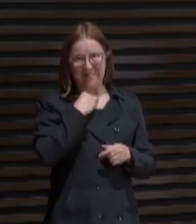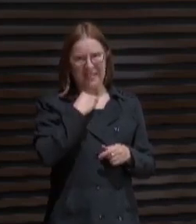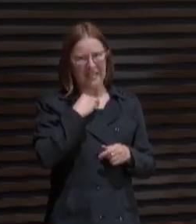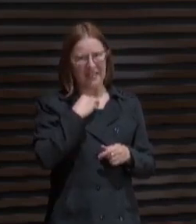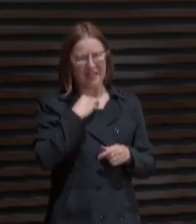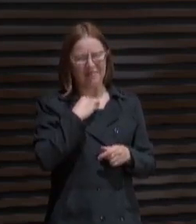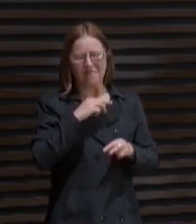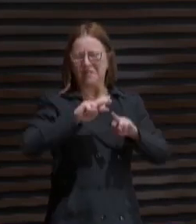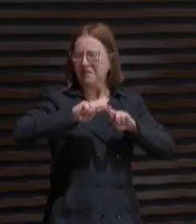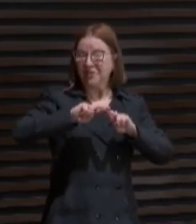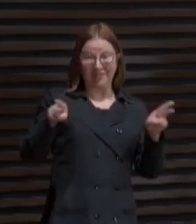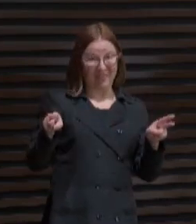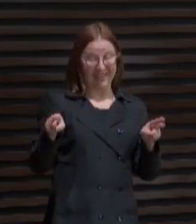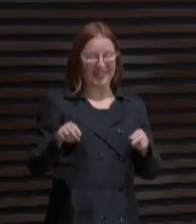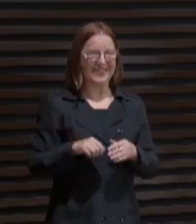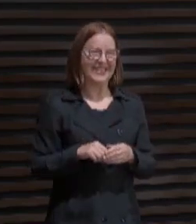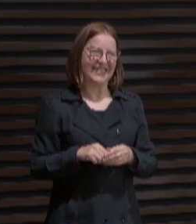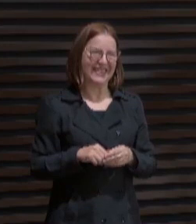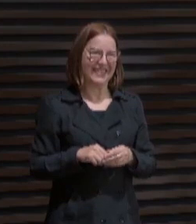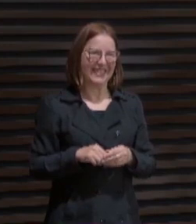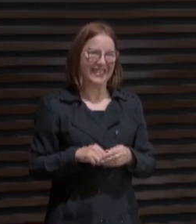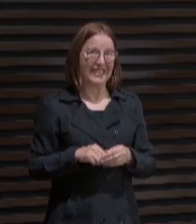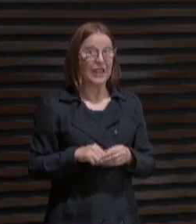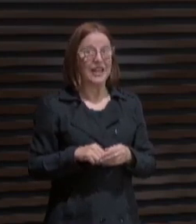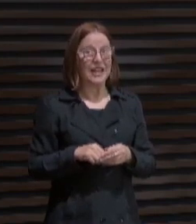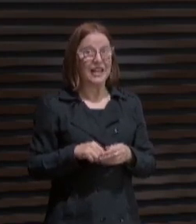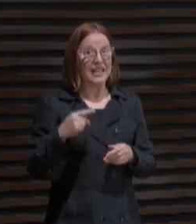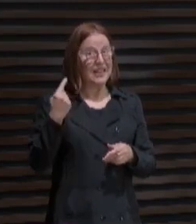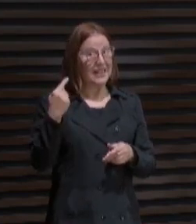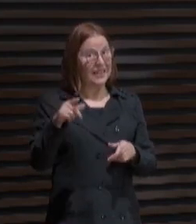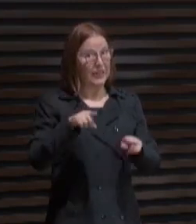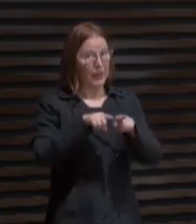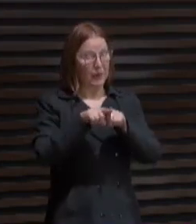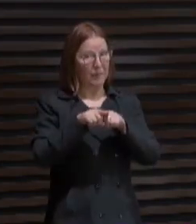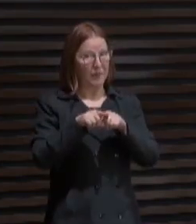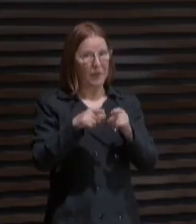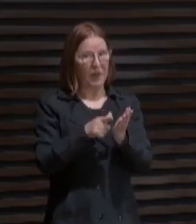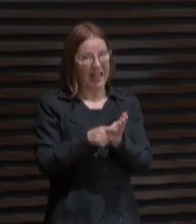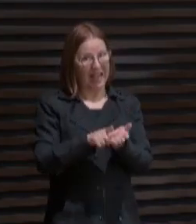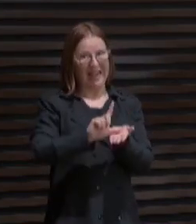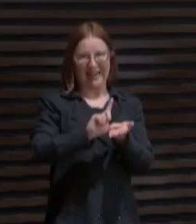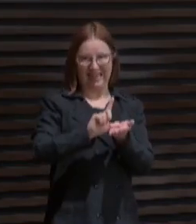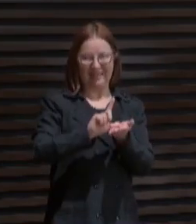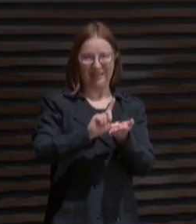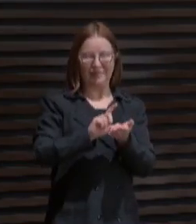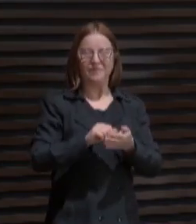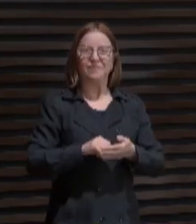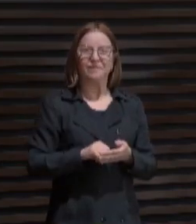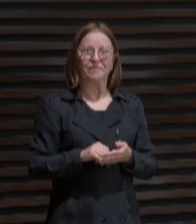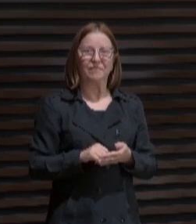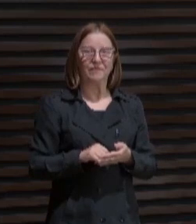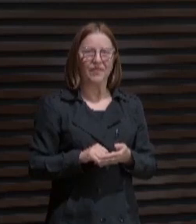diferentes, né? Quando o irmão delas, Lázaro, está adoecido, elas mandam